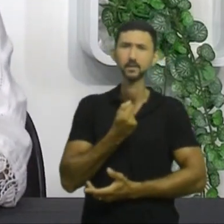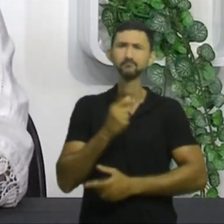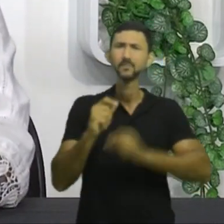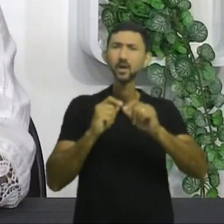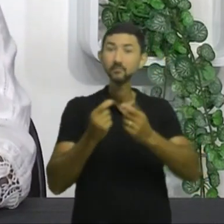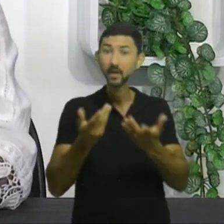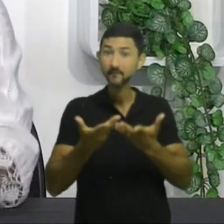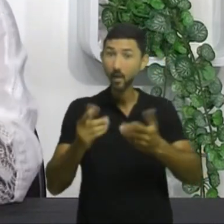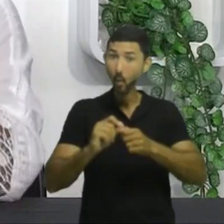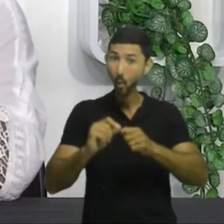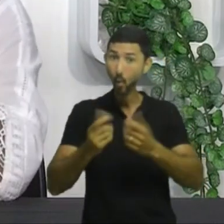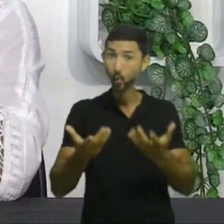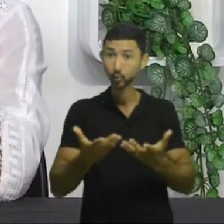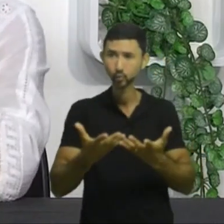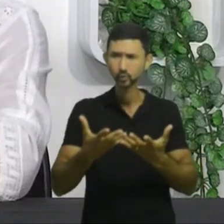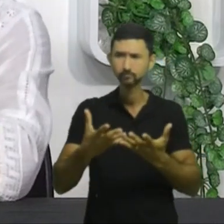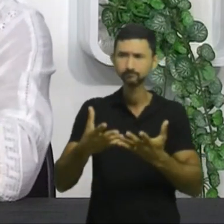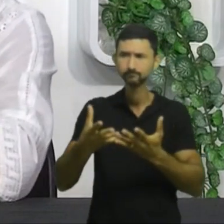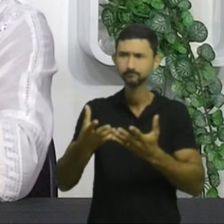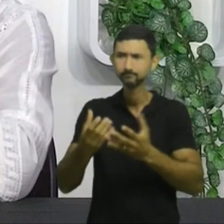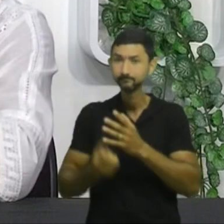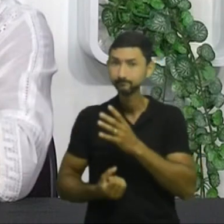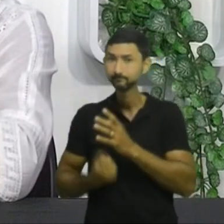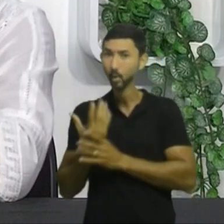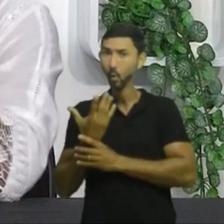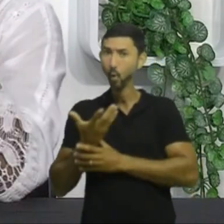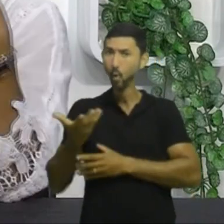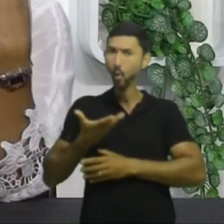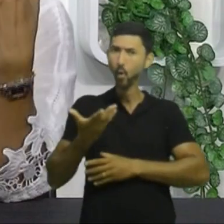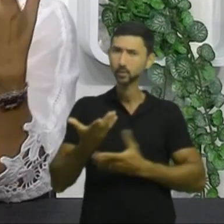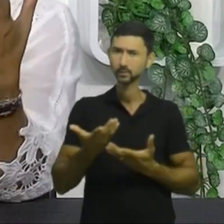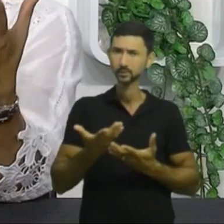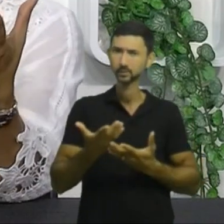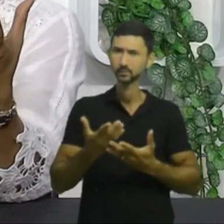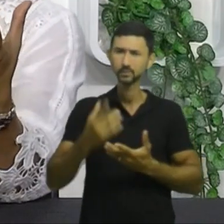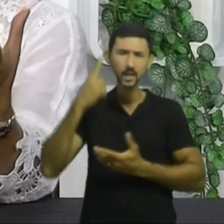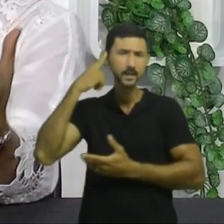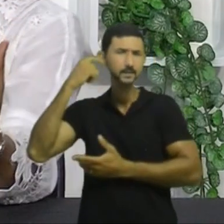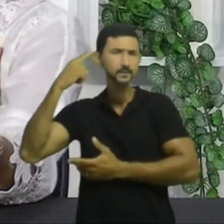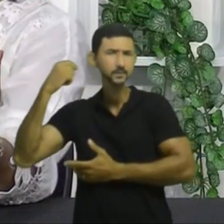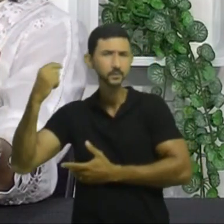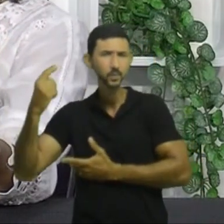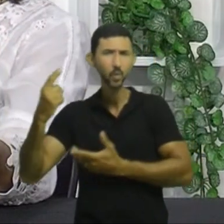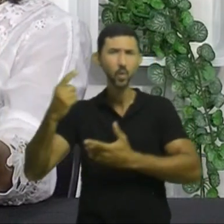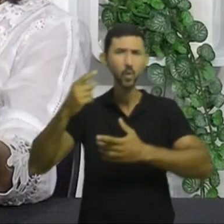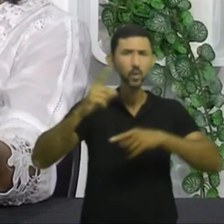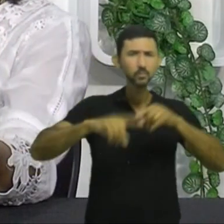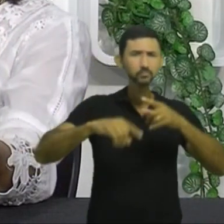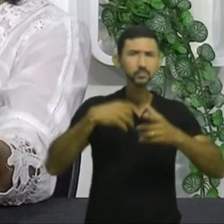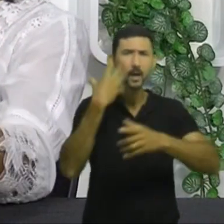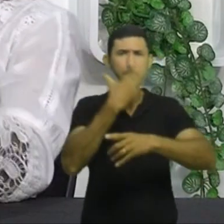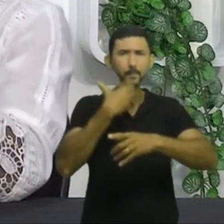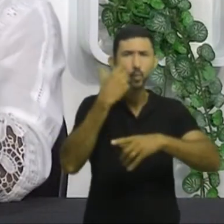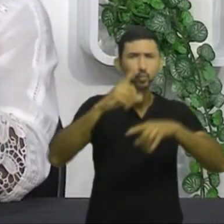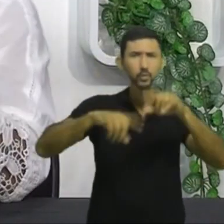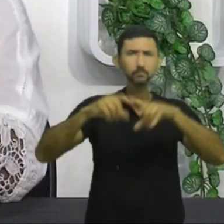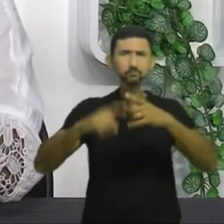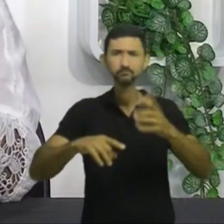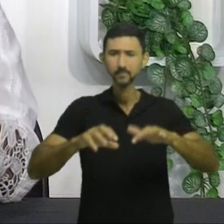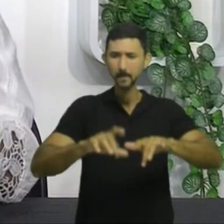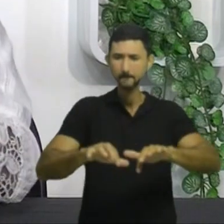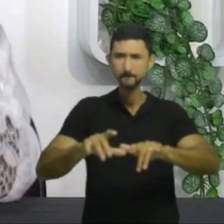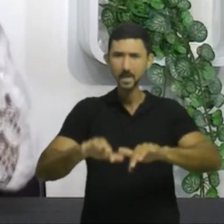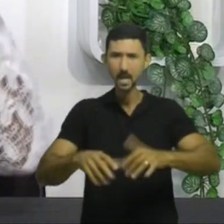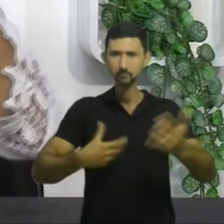com isso hoje? O que é que nós produzimos hoje? Não só os sons dos instrumentos que aqui temos, como